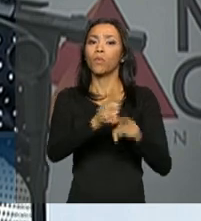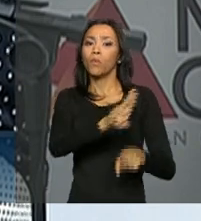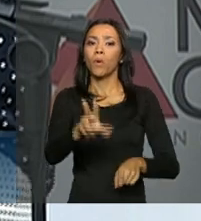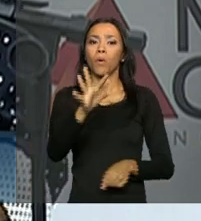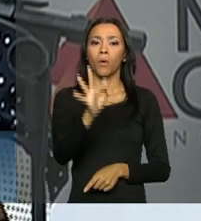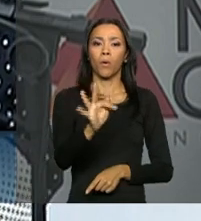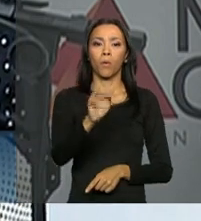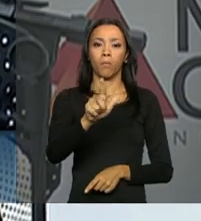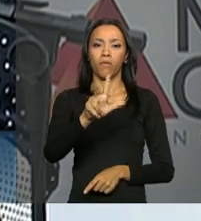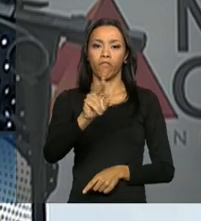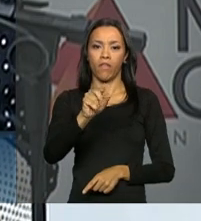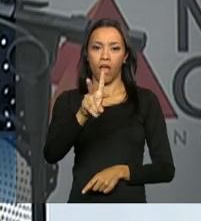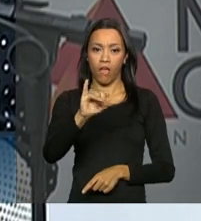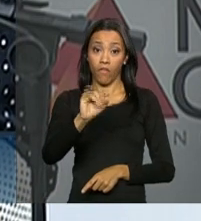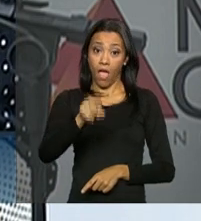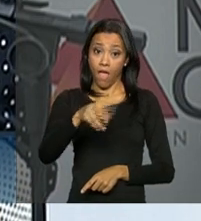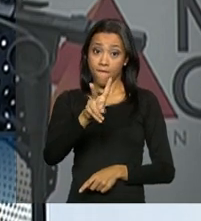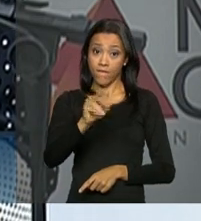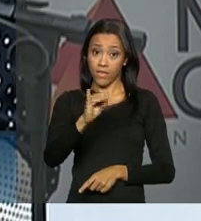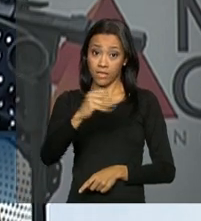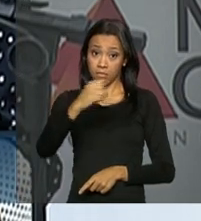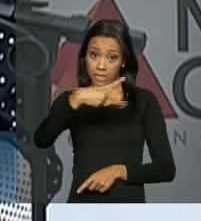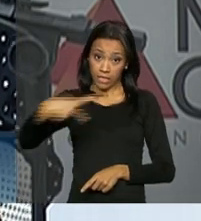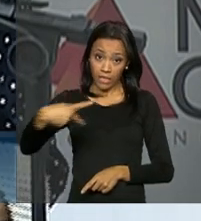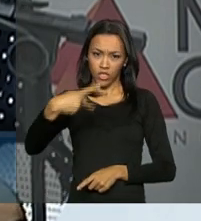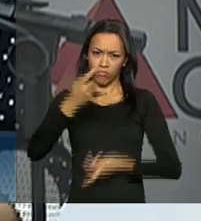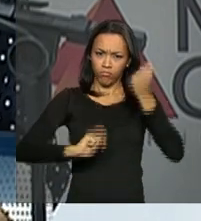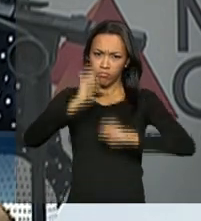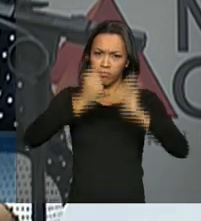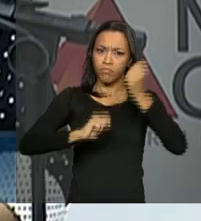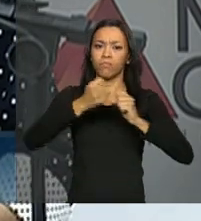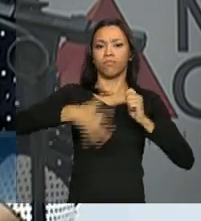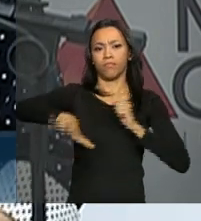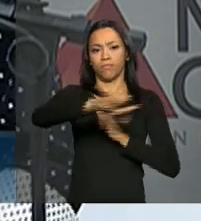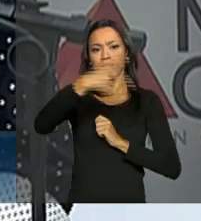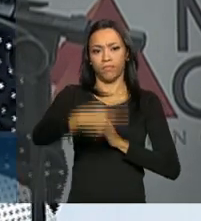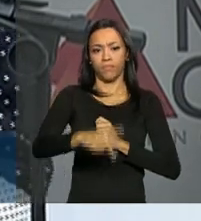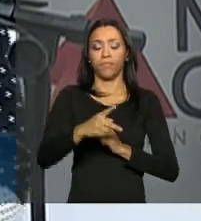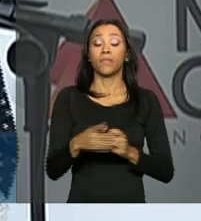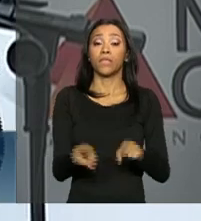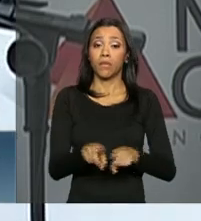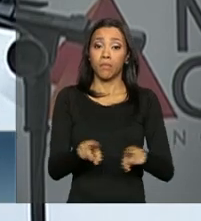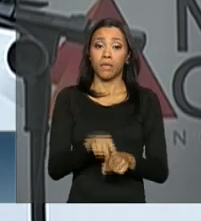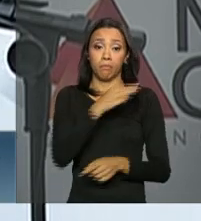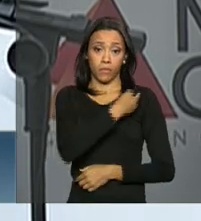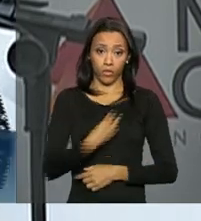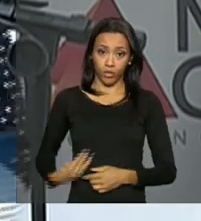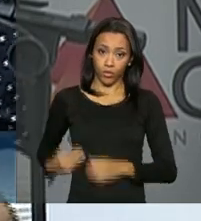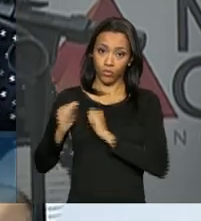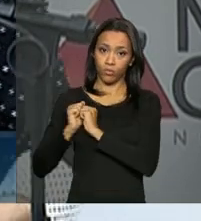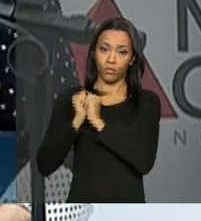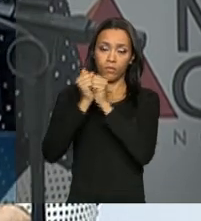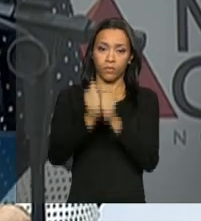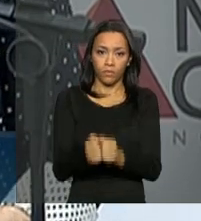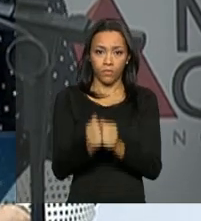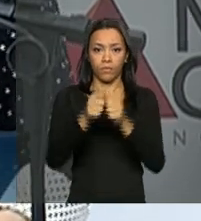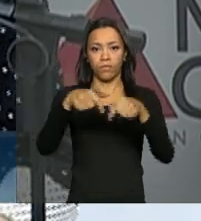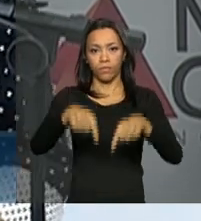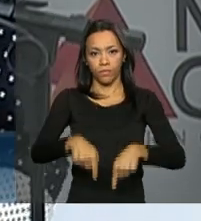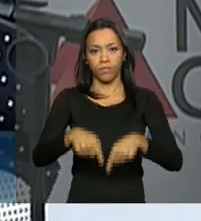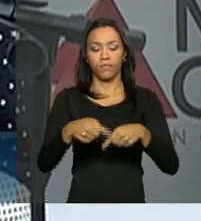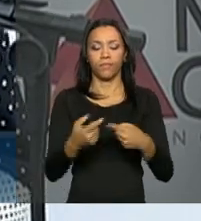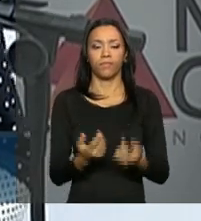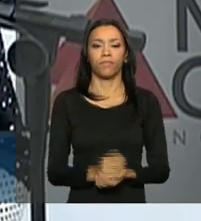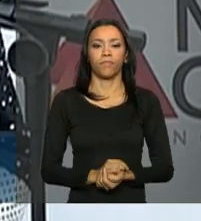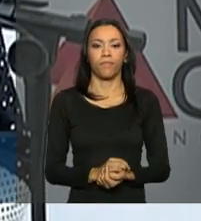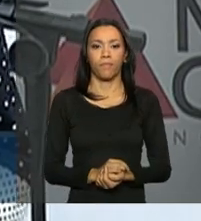Torres, vice-presidente industrial da Ambev. Cumprimento os ministros de Estado que estão me acompanhando nesta